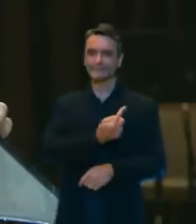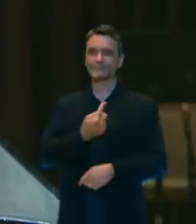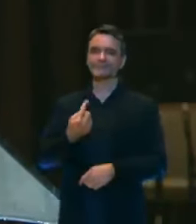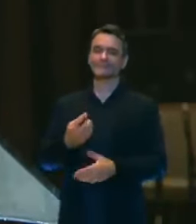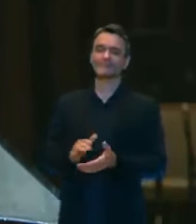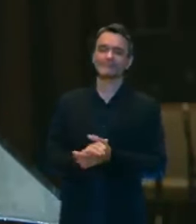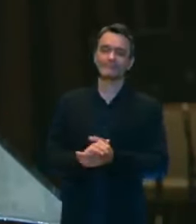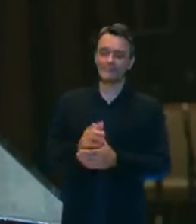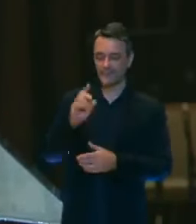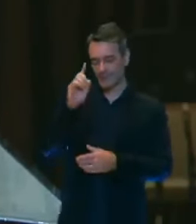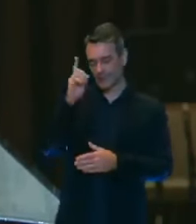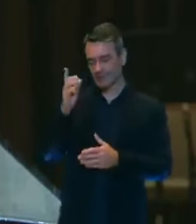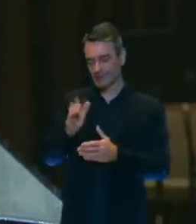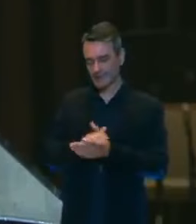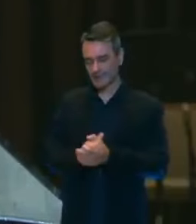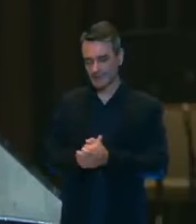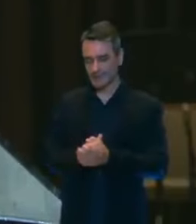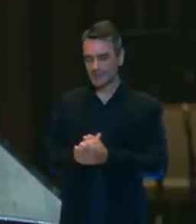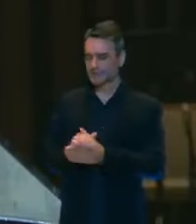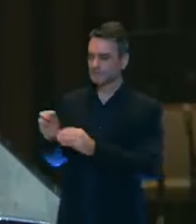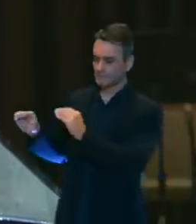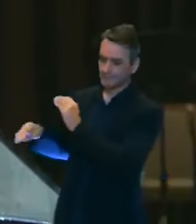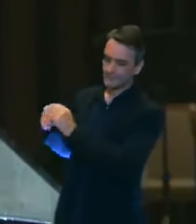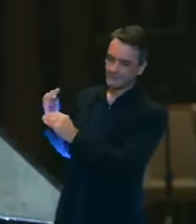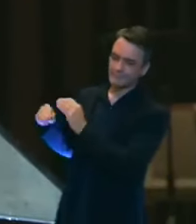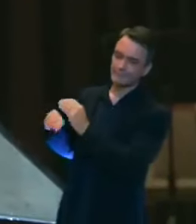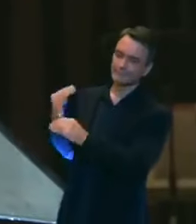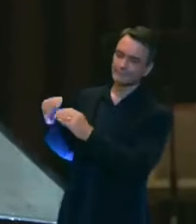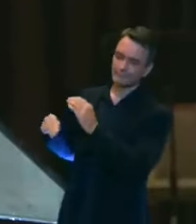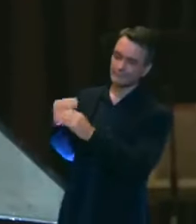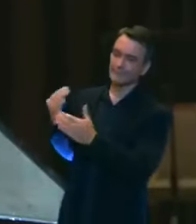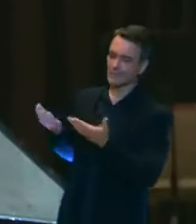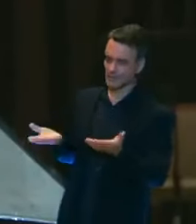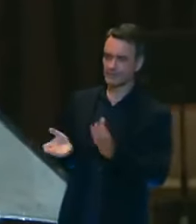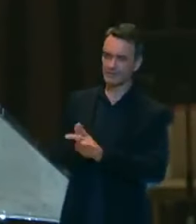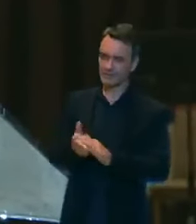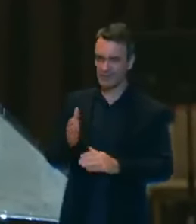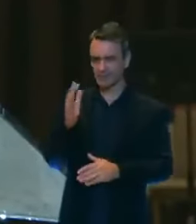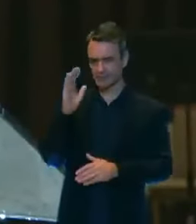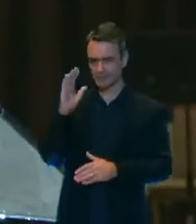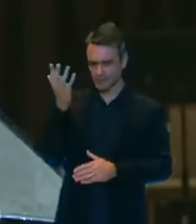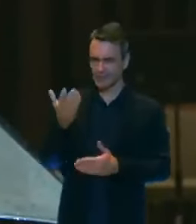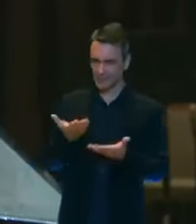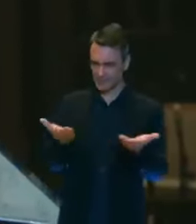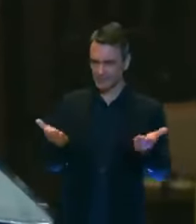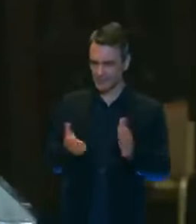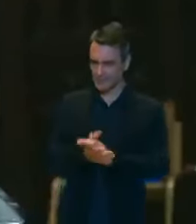Lembro um dia que eu tinha recebido umas mensagens, e talvez você já recebeu umas assim.